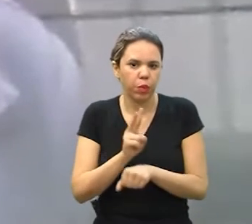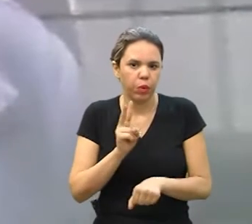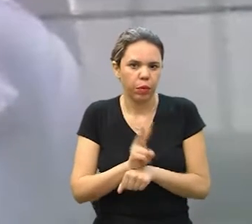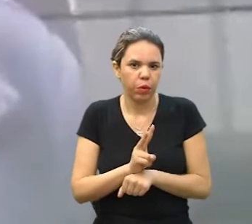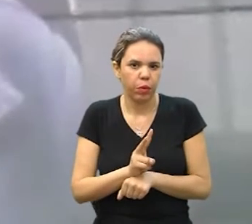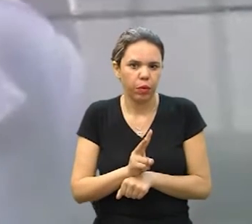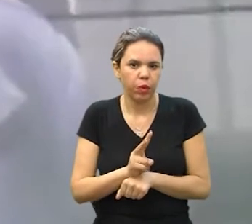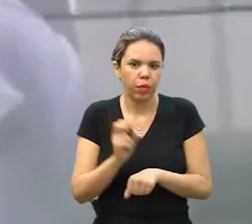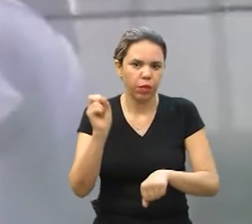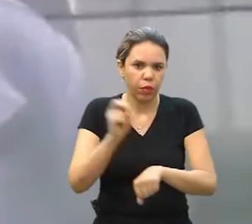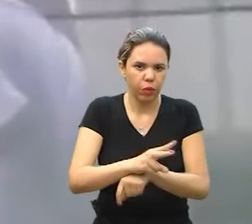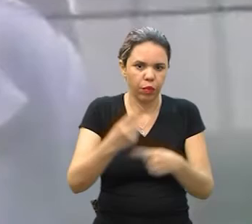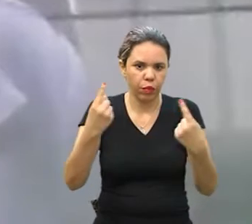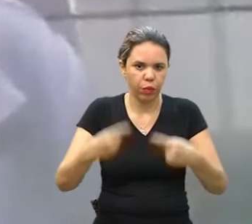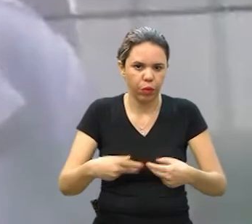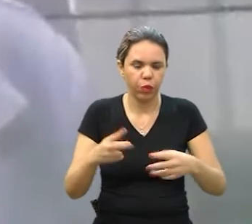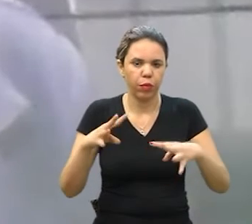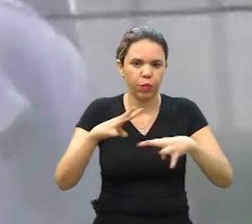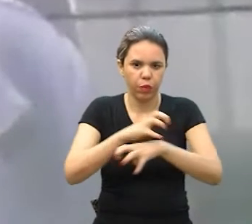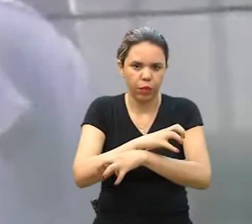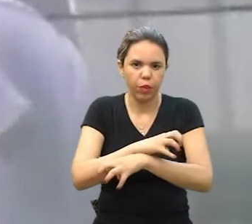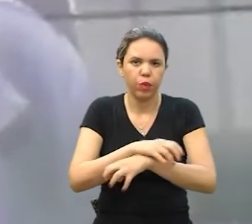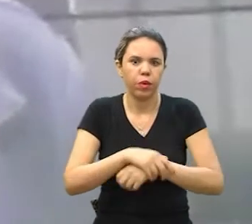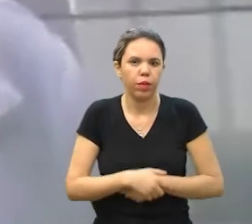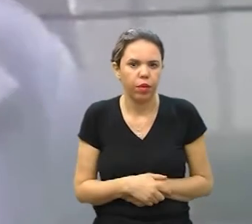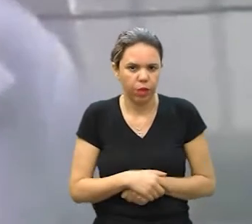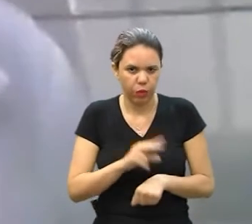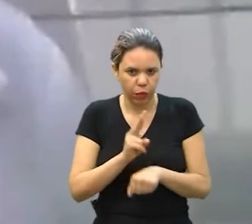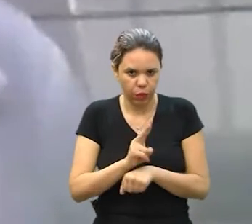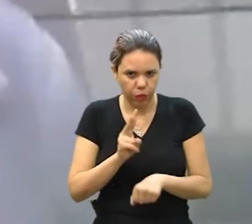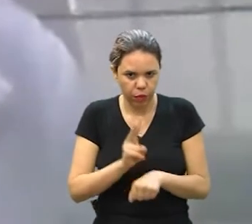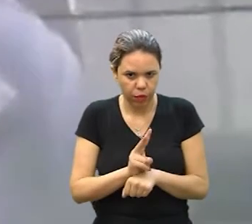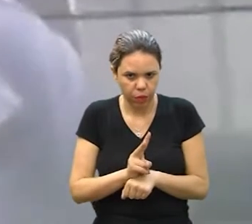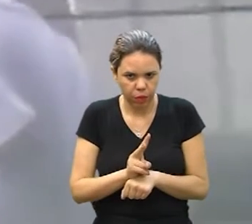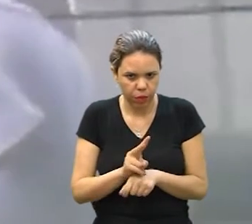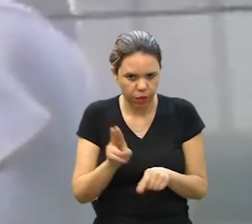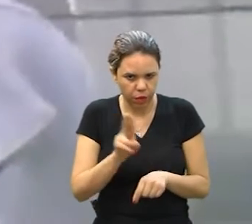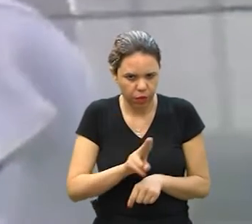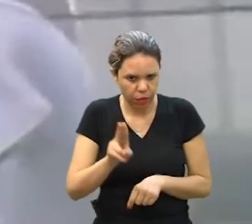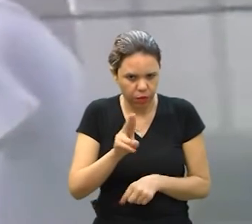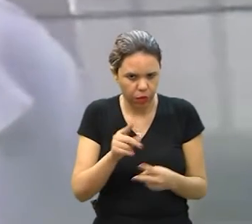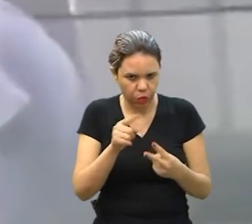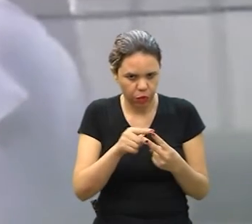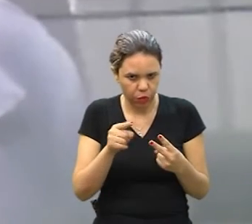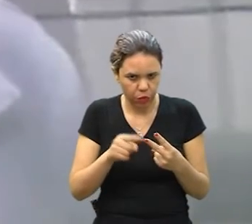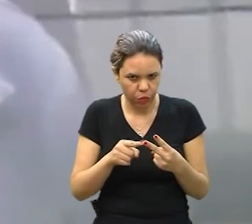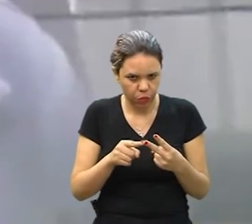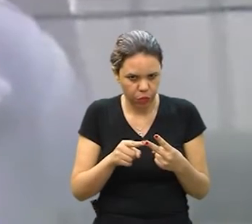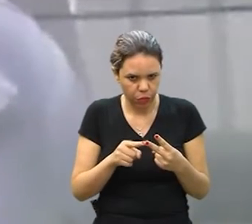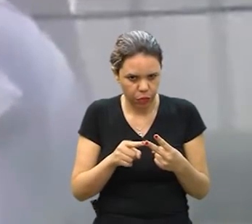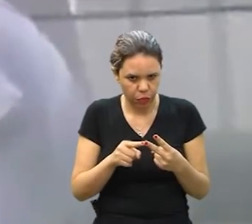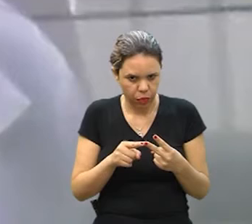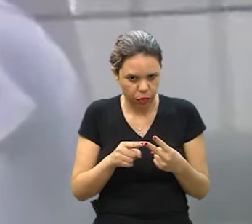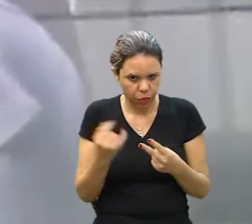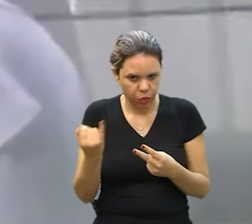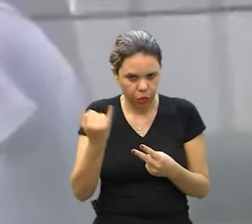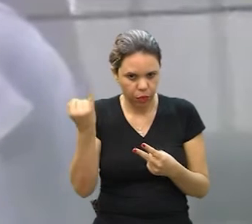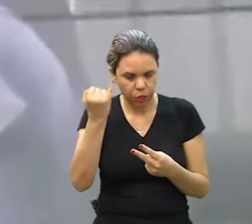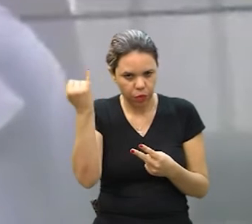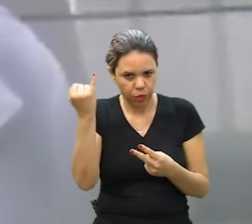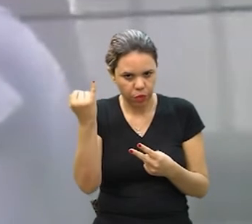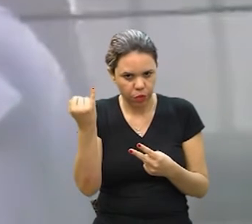Ele protege contra infecções virais e bacterianas e ele protege através de duas maneiras